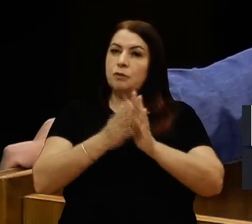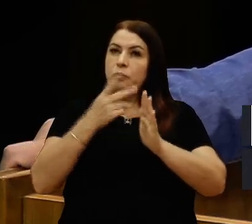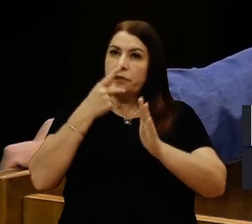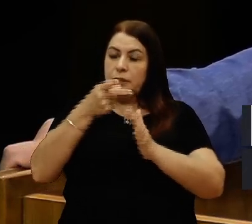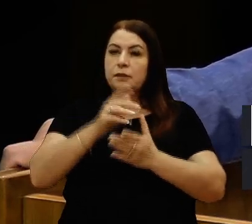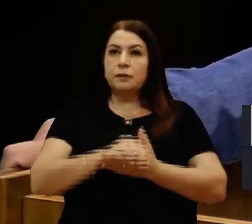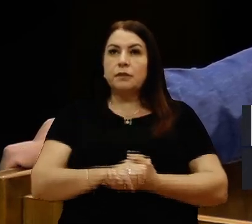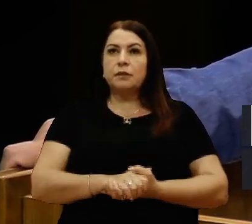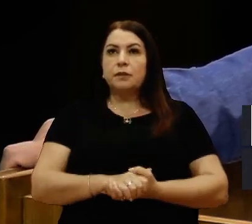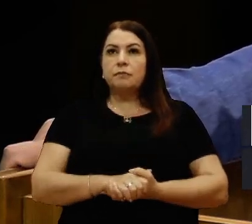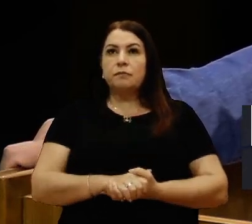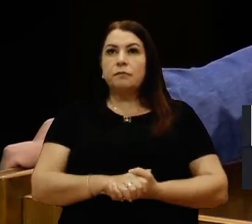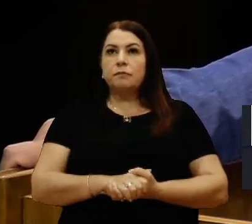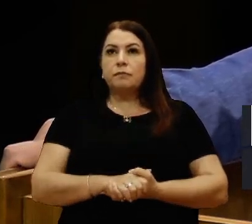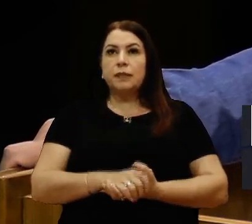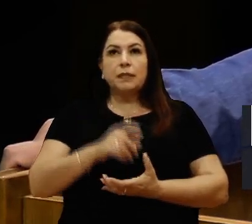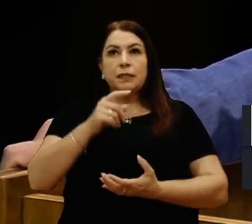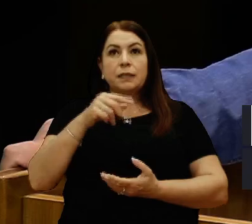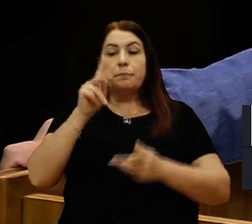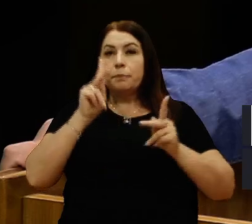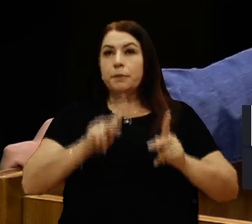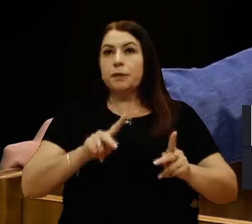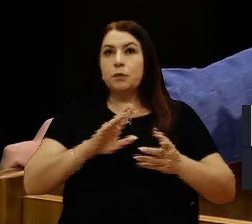isso, em que pessoas